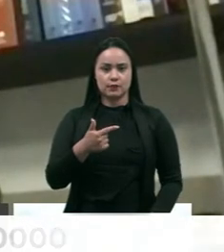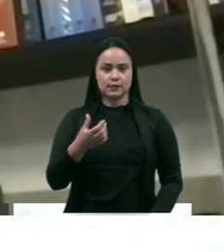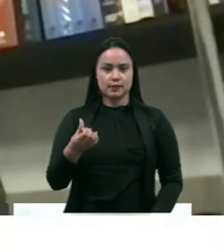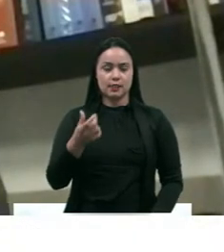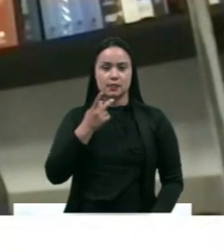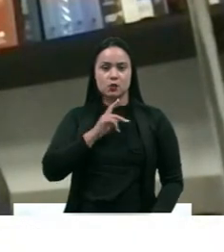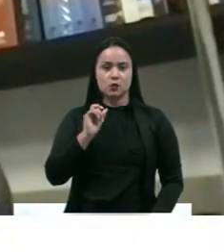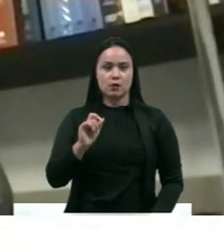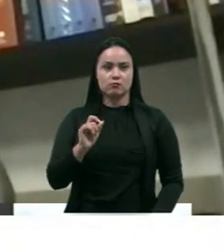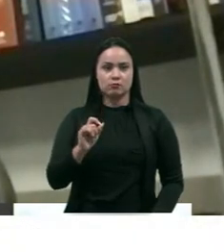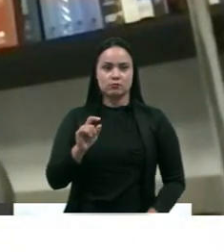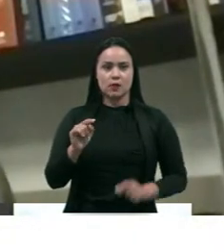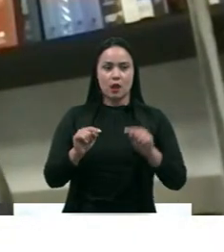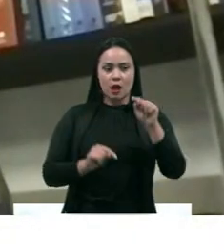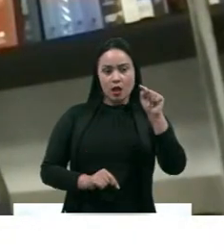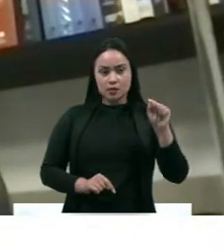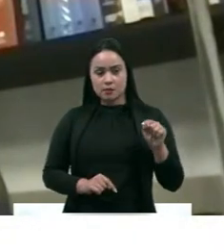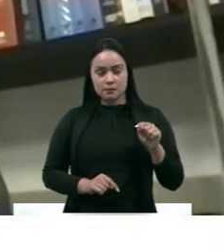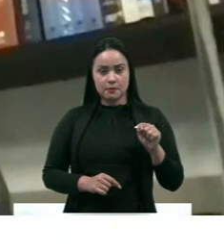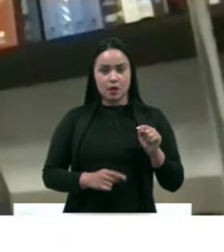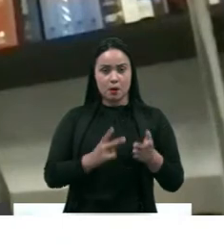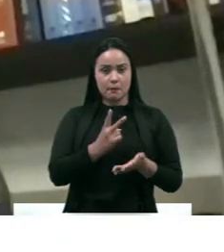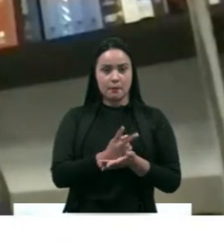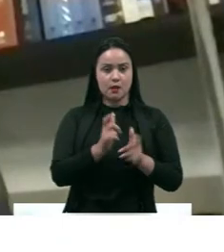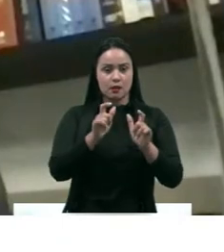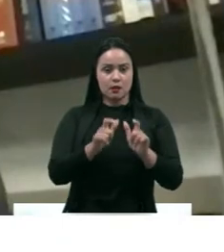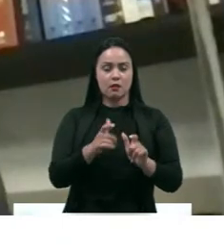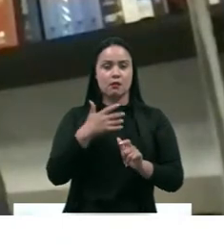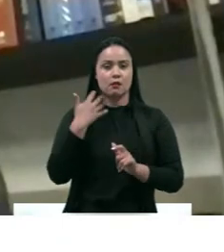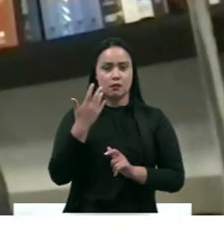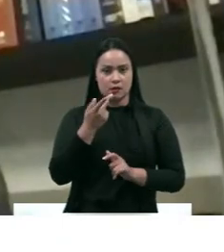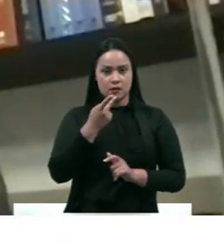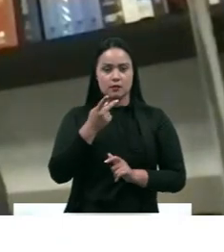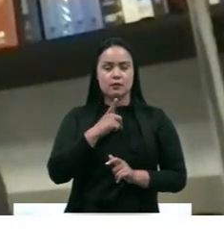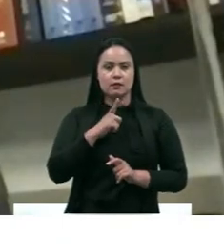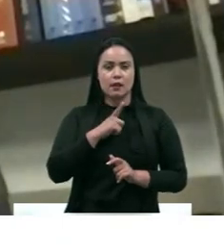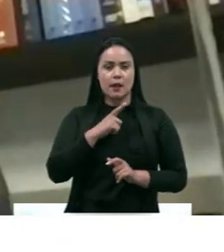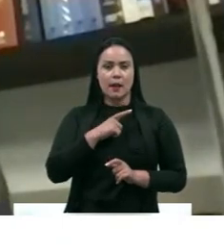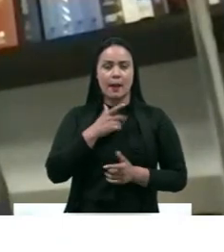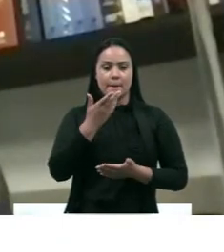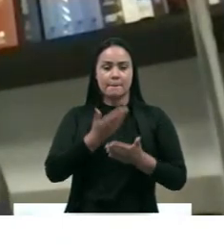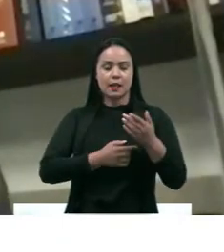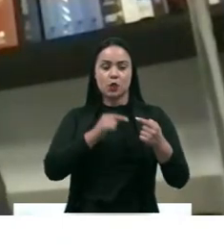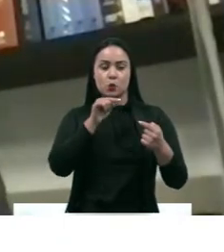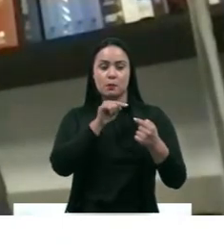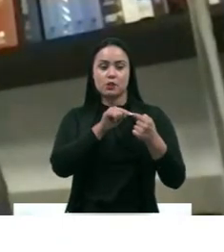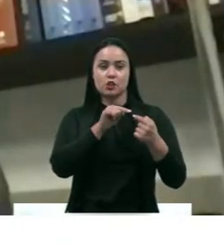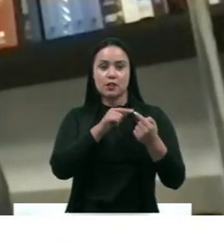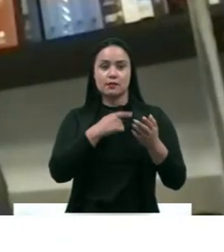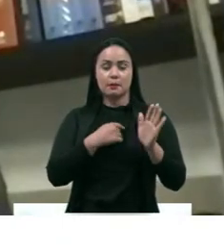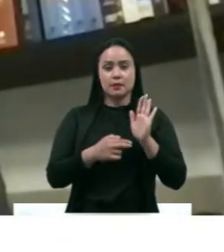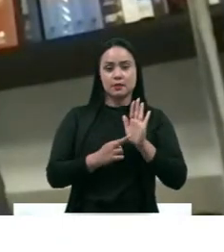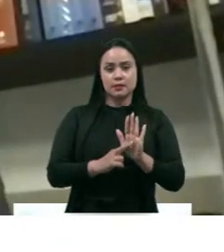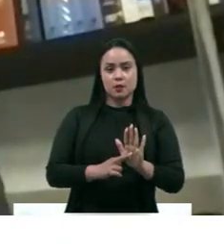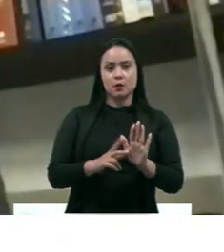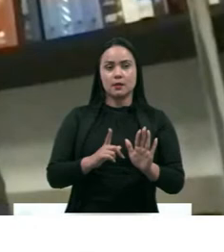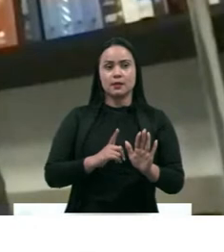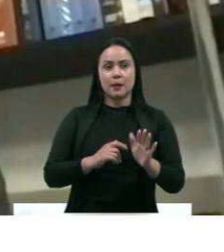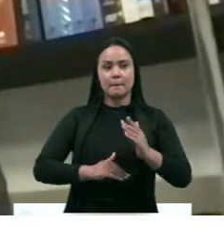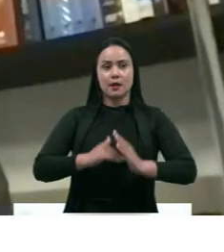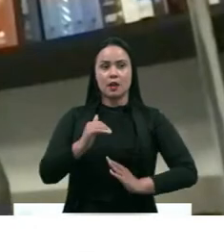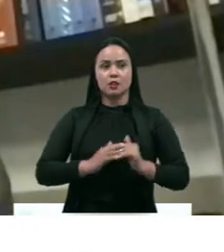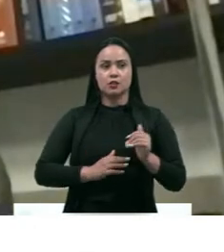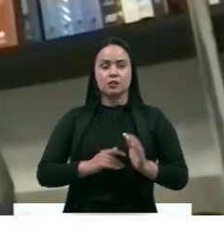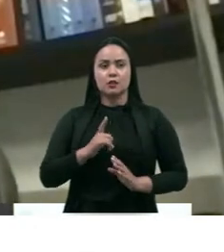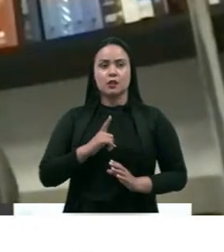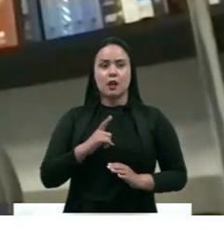aspa, o mesmo dispositivo prevê a perda do objeto da representação com a prática do ato, a